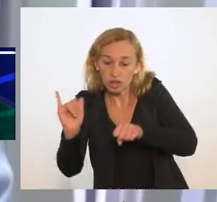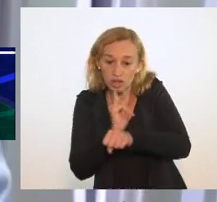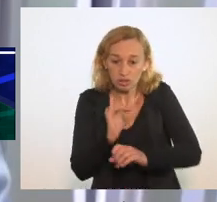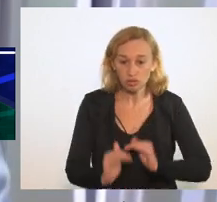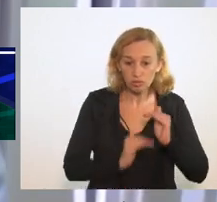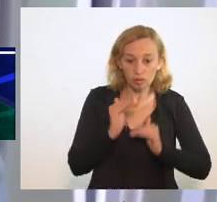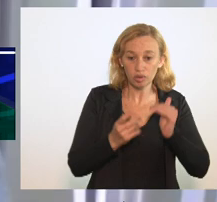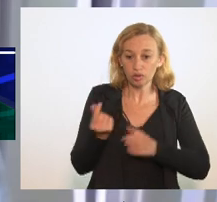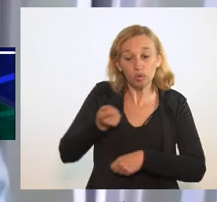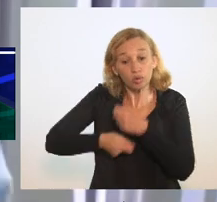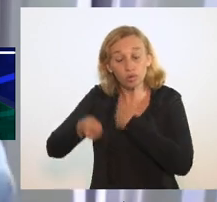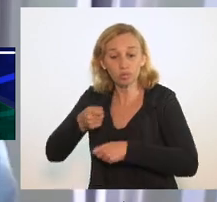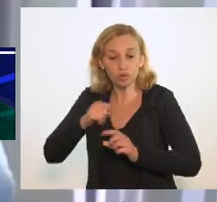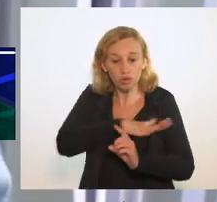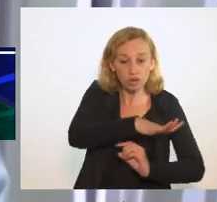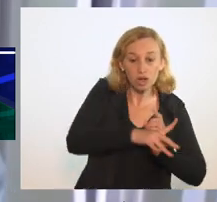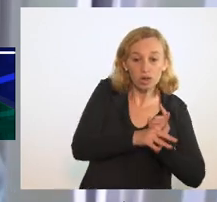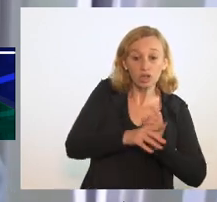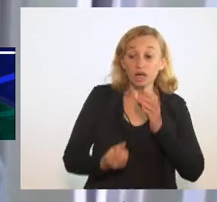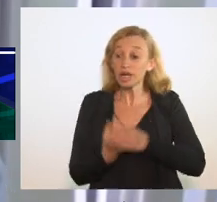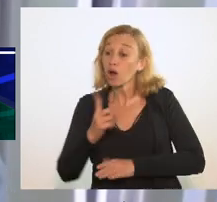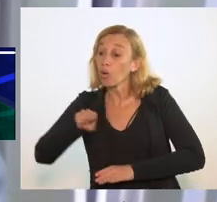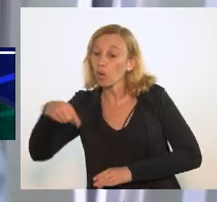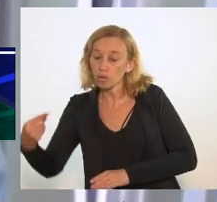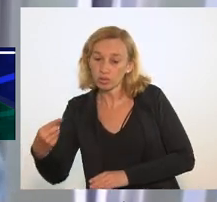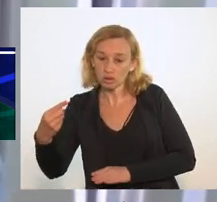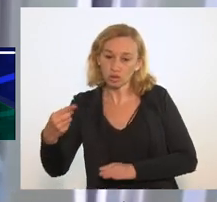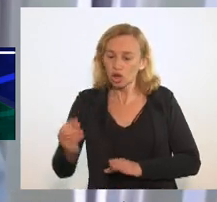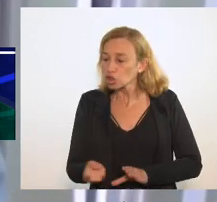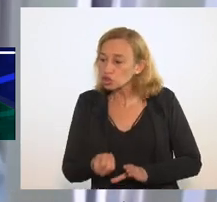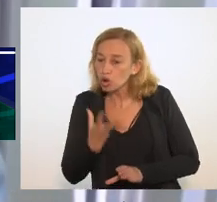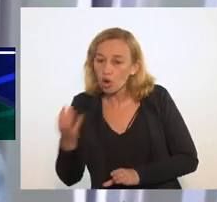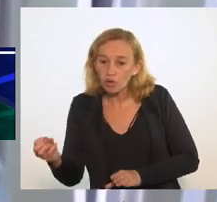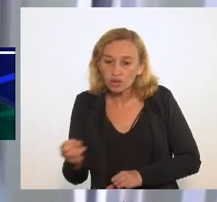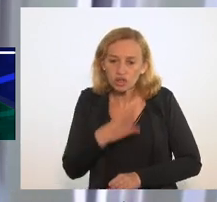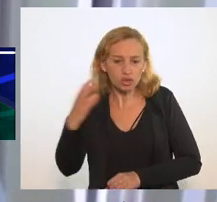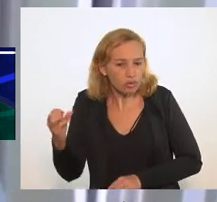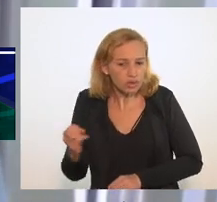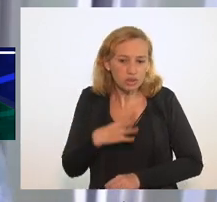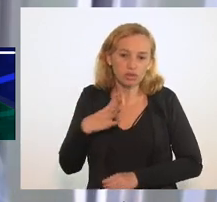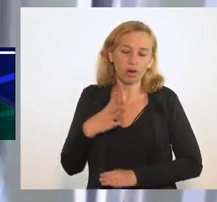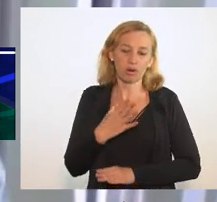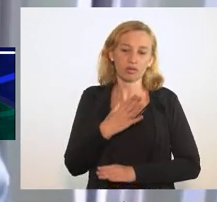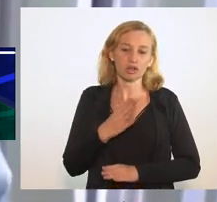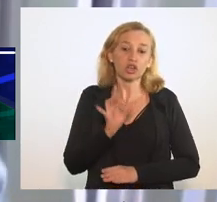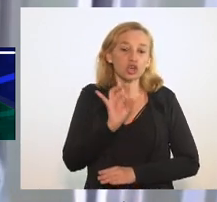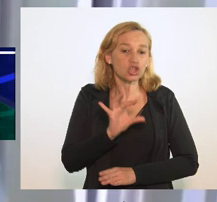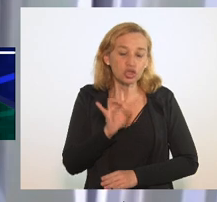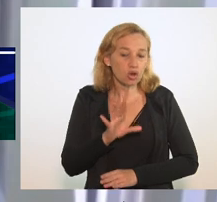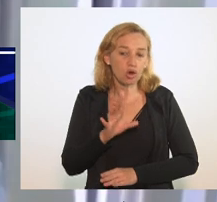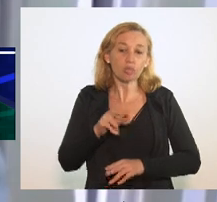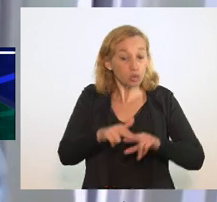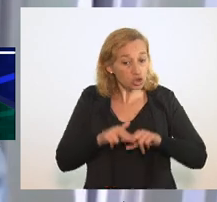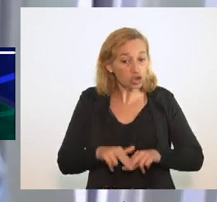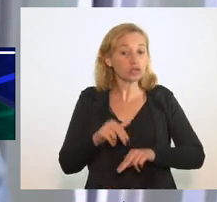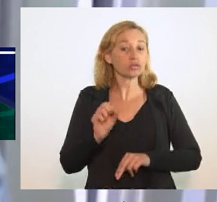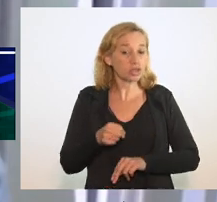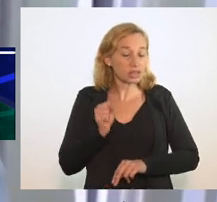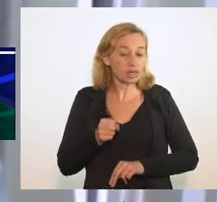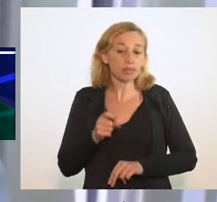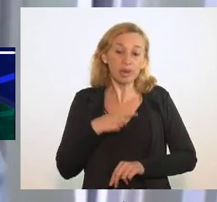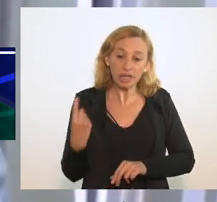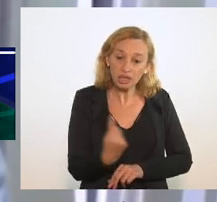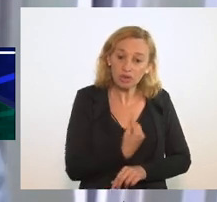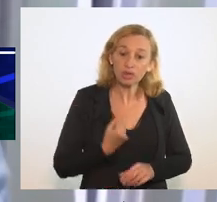desenvolvimento econômico e social, gerar outras receitas, novas, duradouras, enfim. Então, só há razões. Só há razões para que a